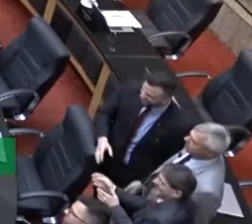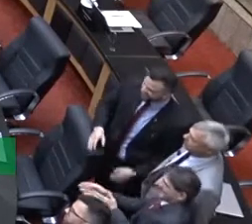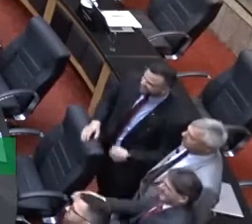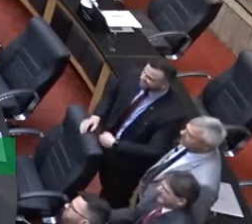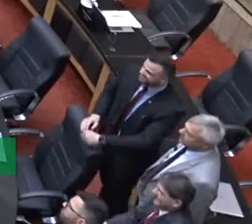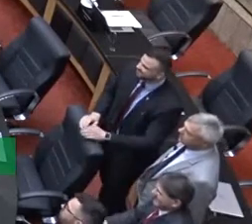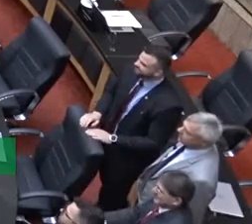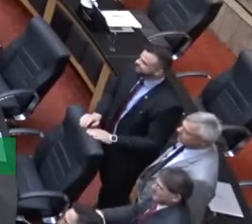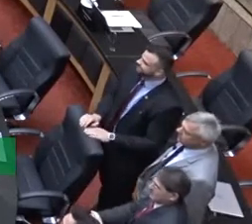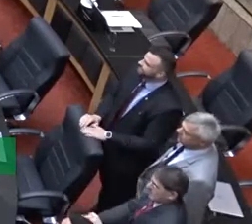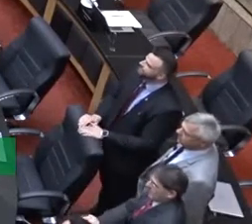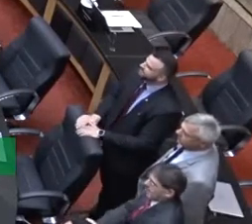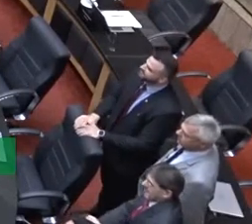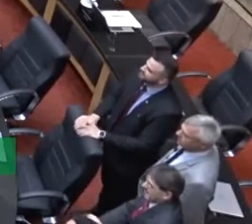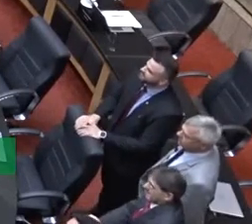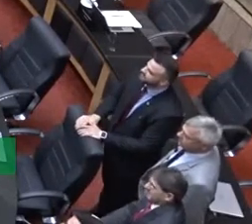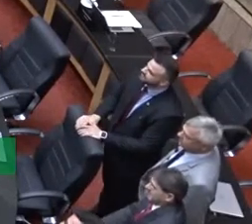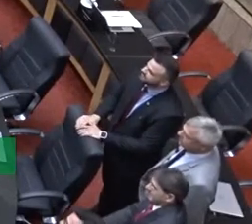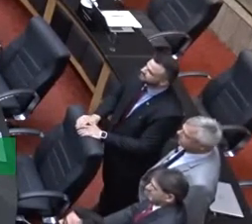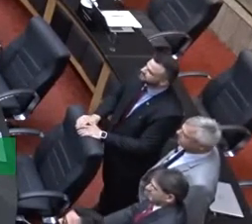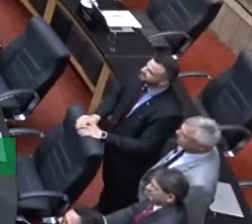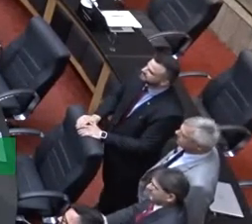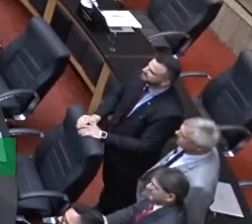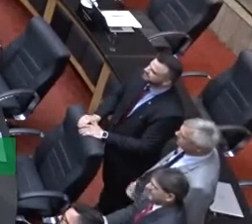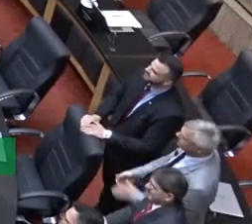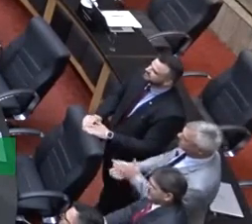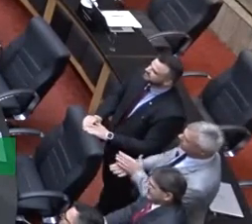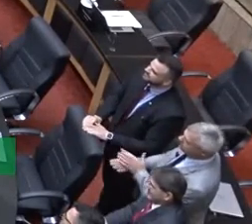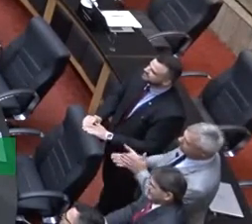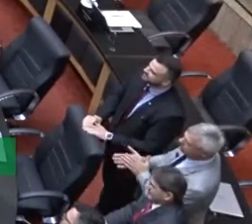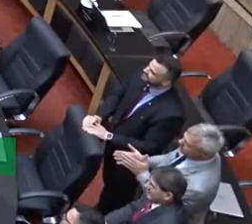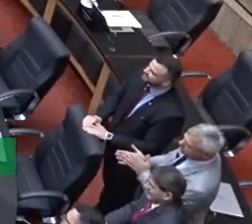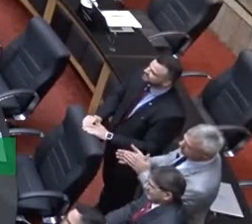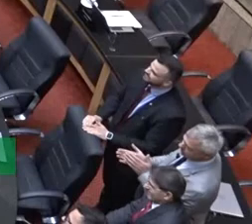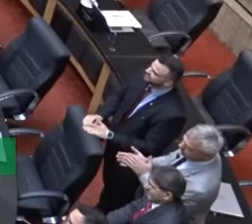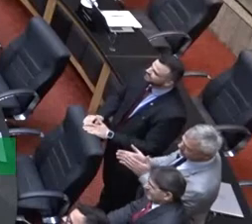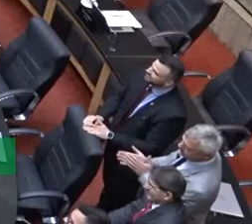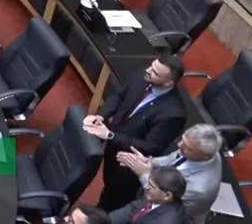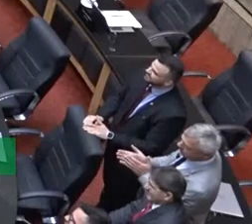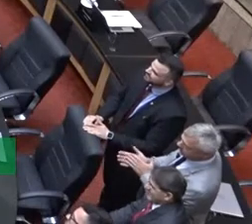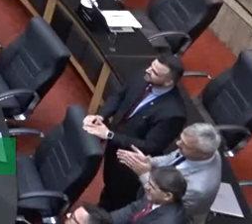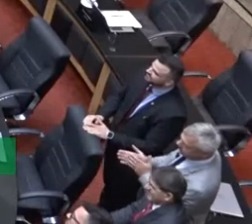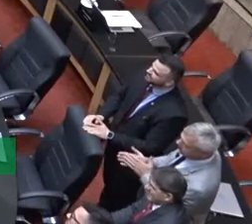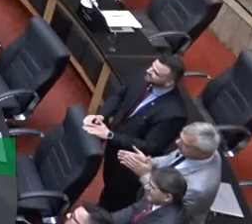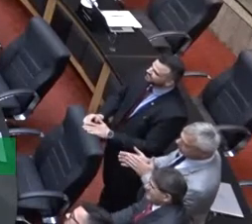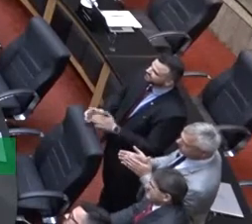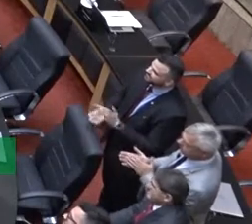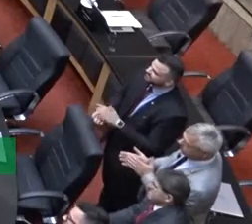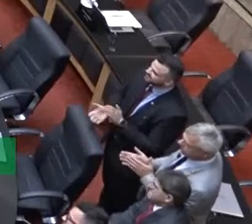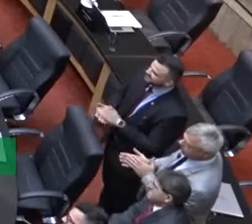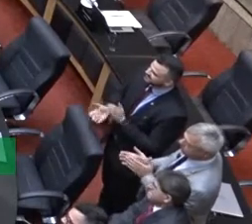Catarina. Viva Santa Catarina, viva a festa nacional do pinhão.